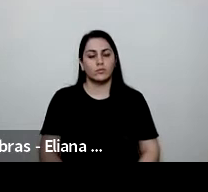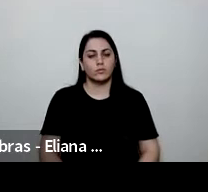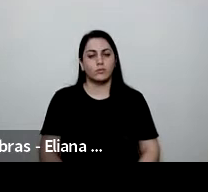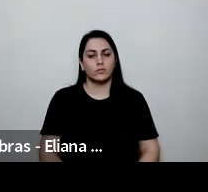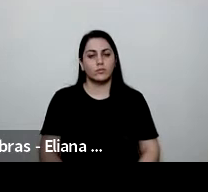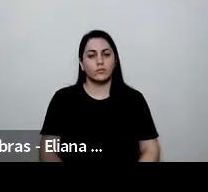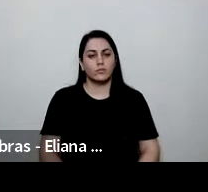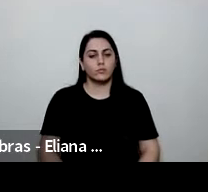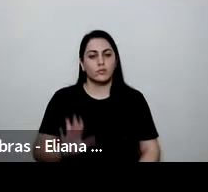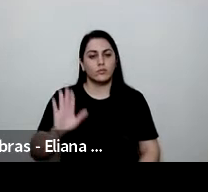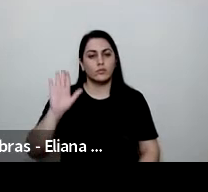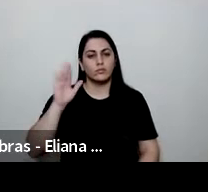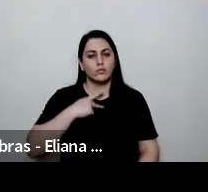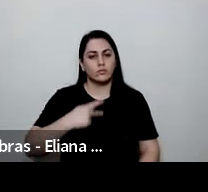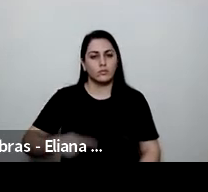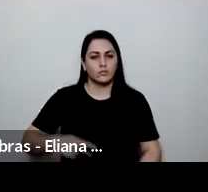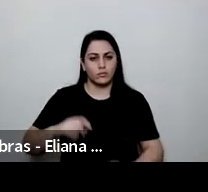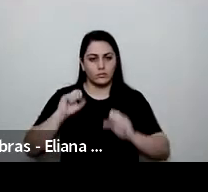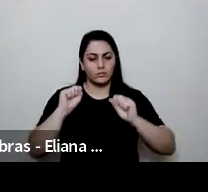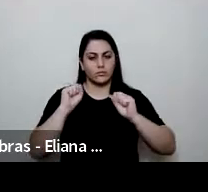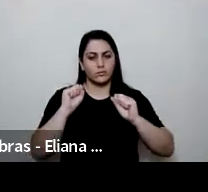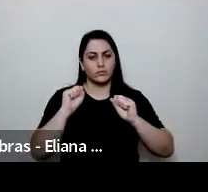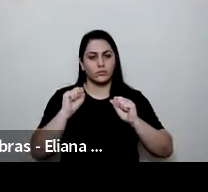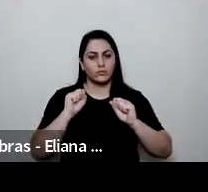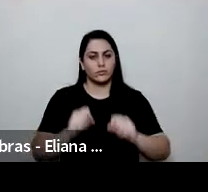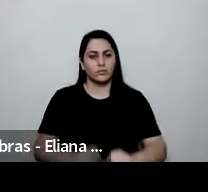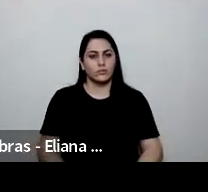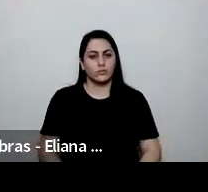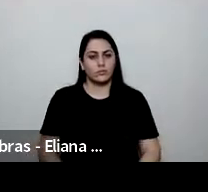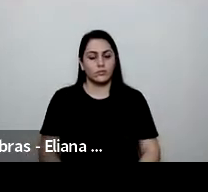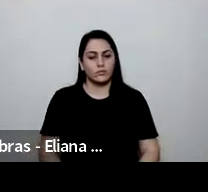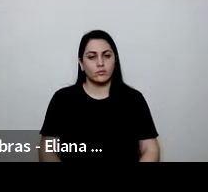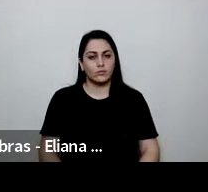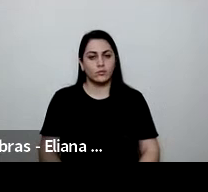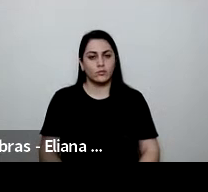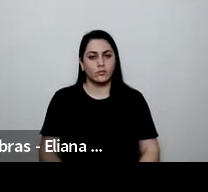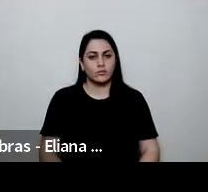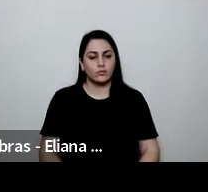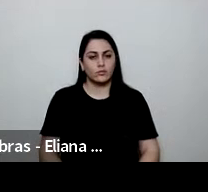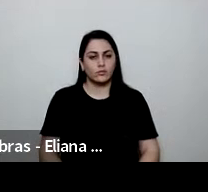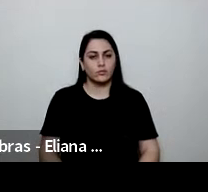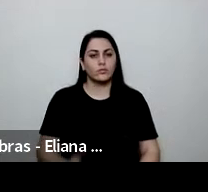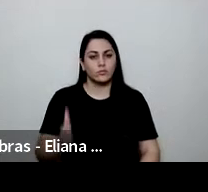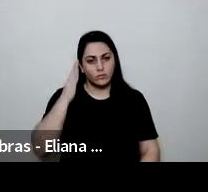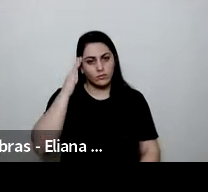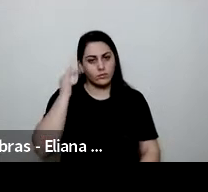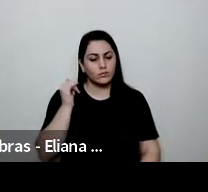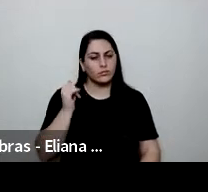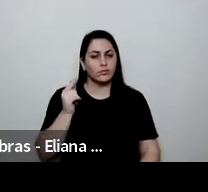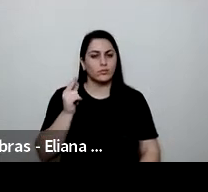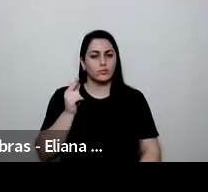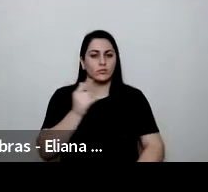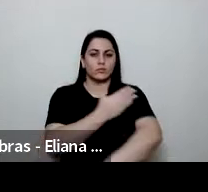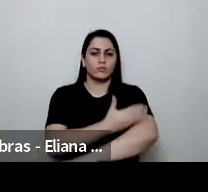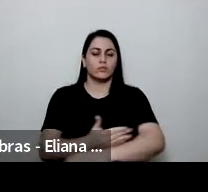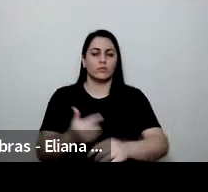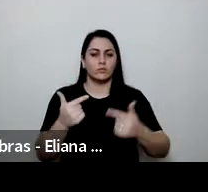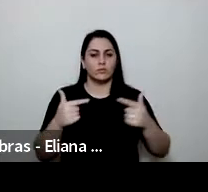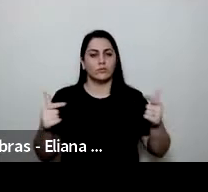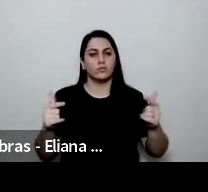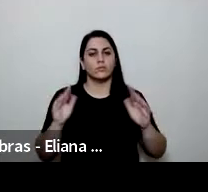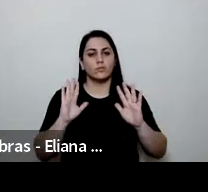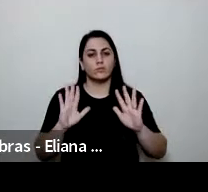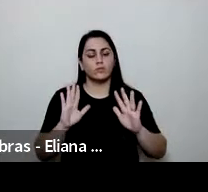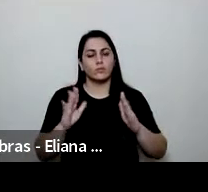Presidente eu poderia ser em um sol mas uma coisa